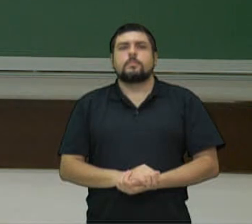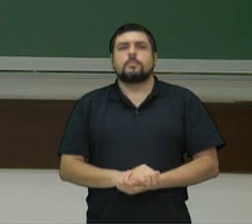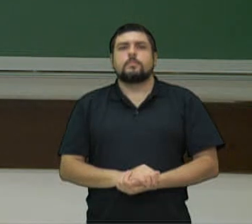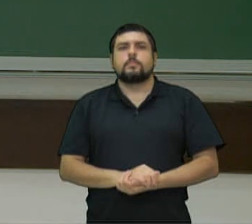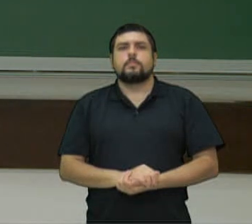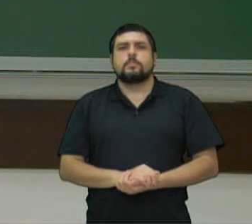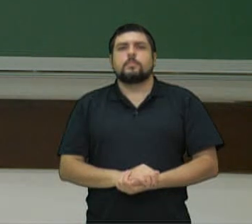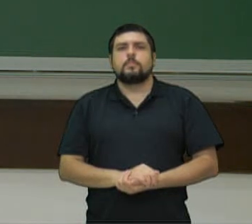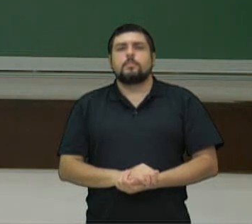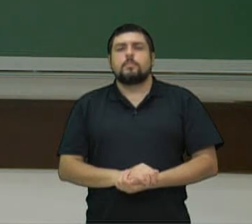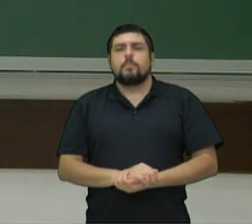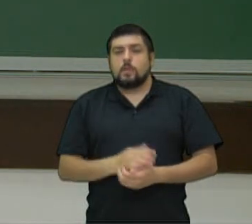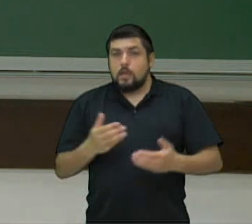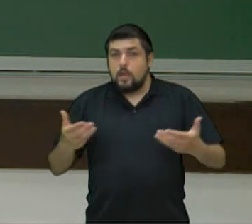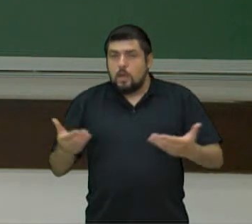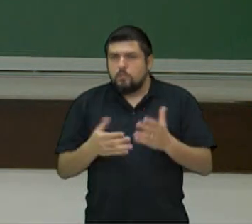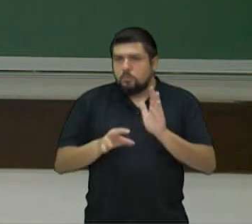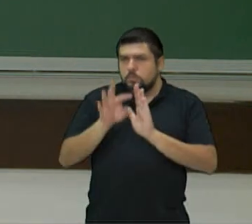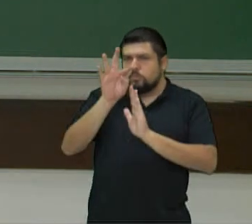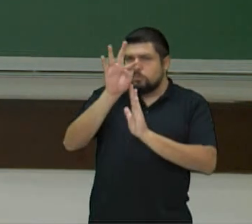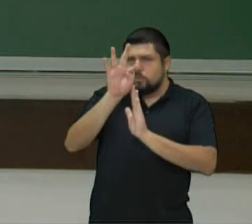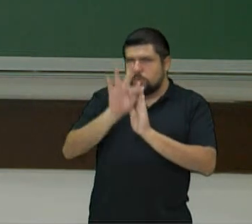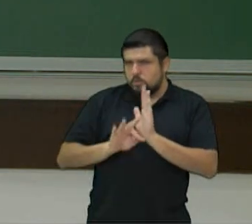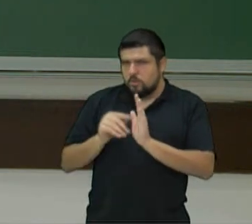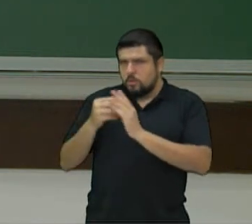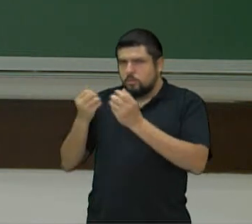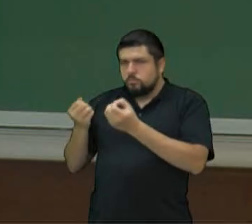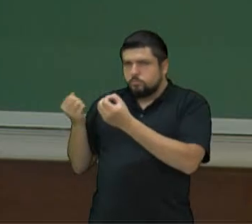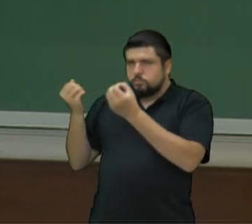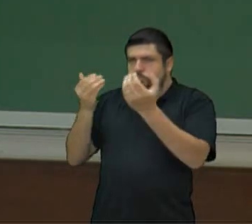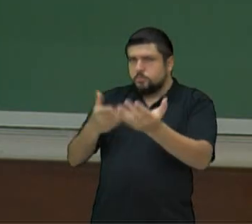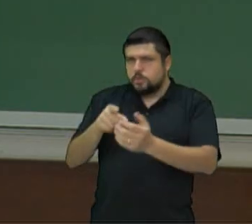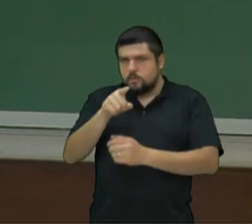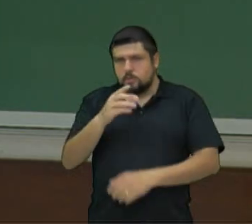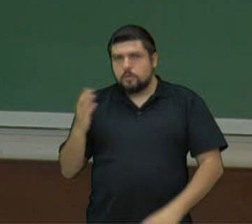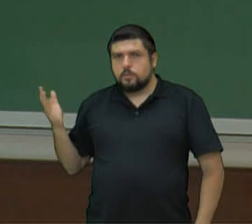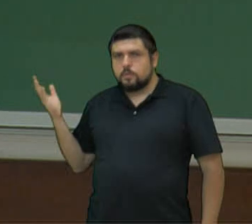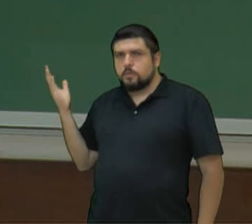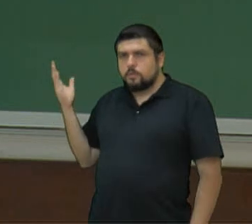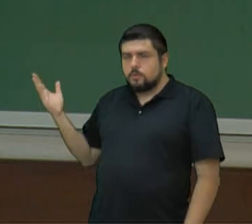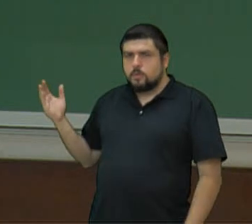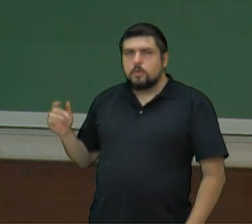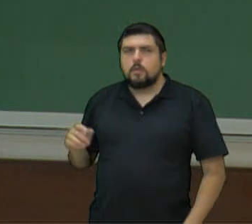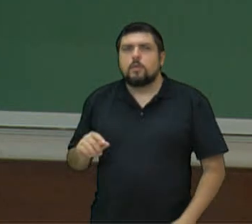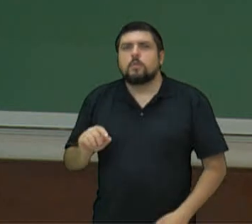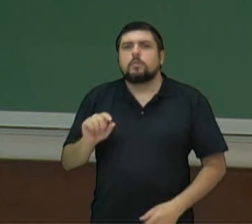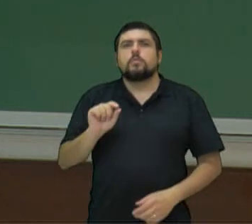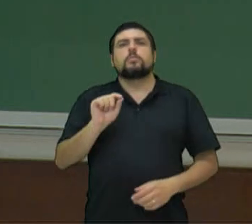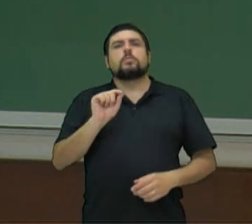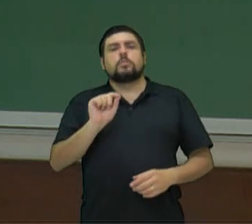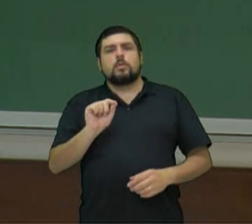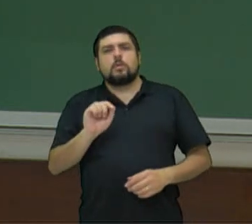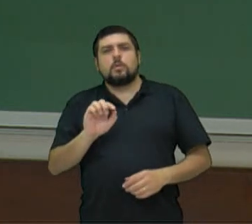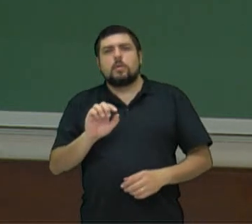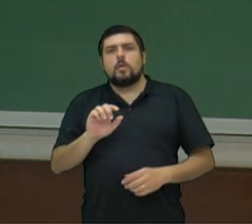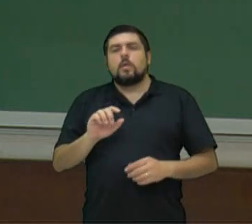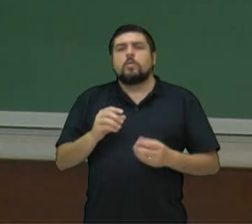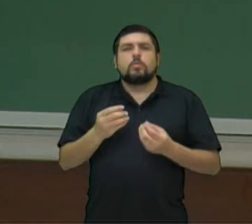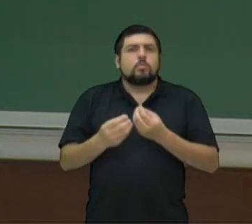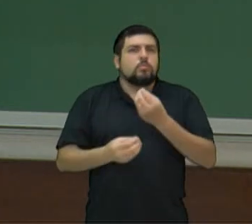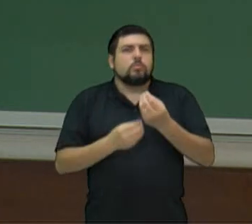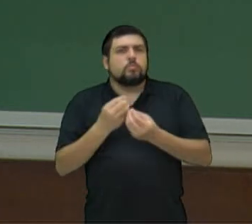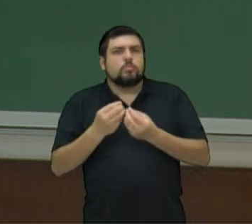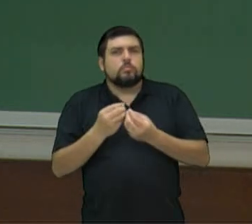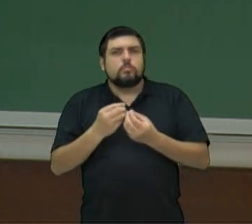Nesse texto que eu trouxe para vocês, ele é um texto descritivo e eu já disse, né, o descriptive text can be found in